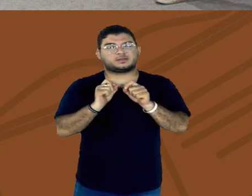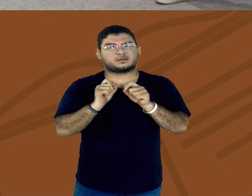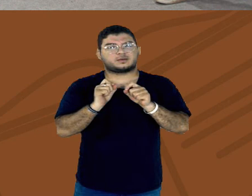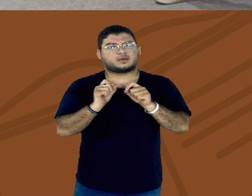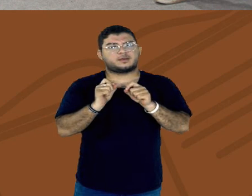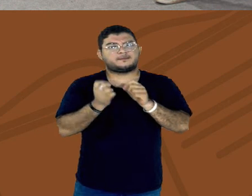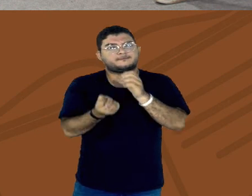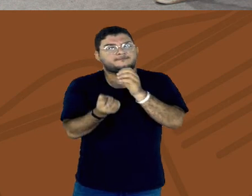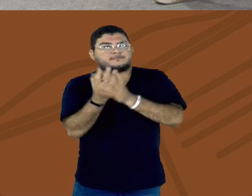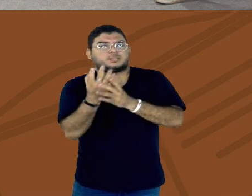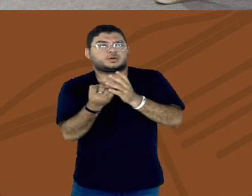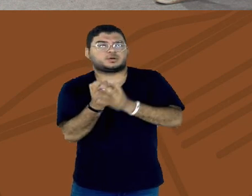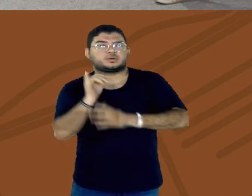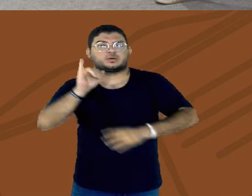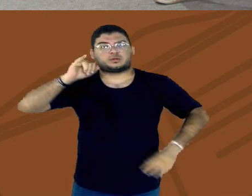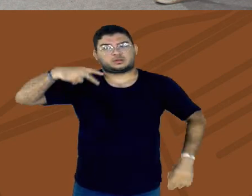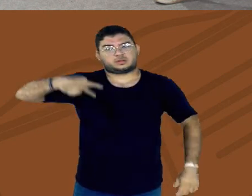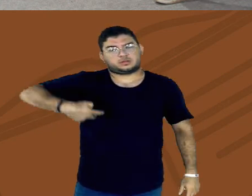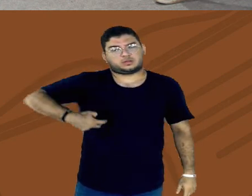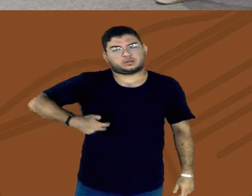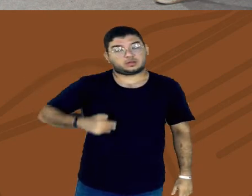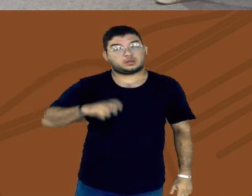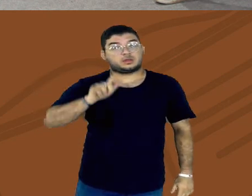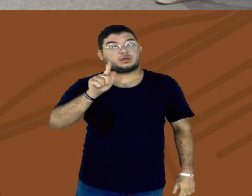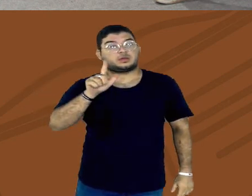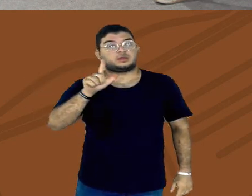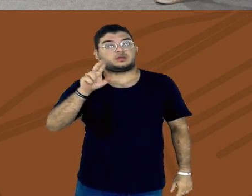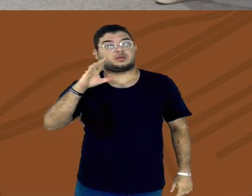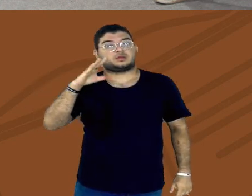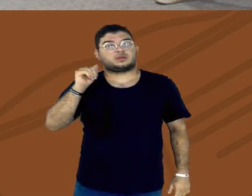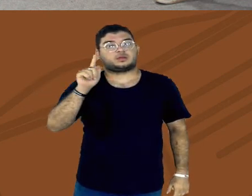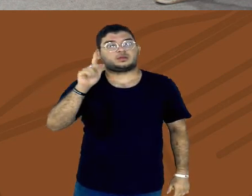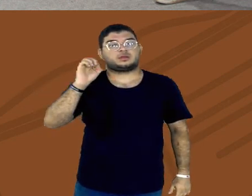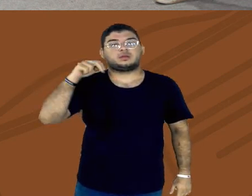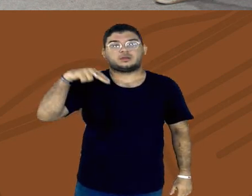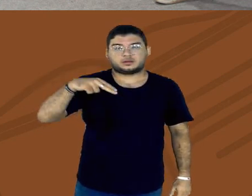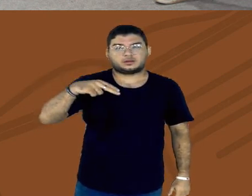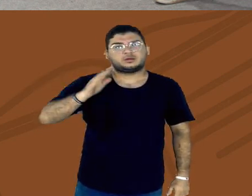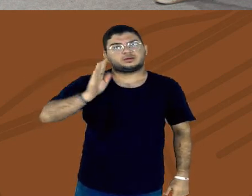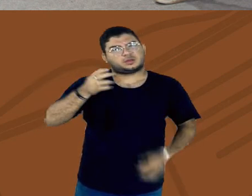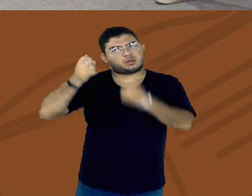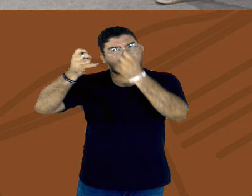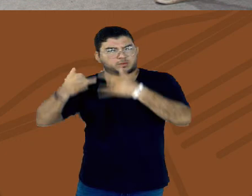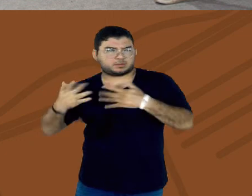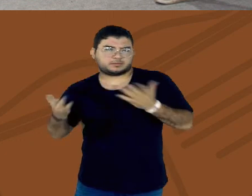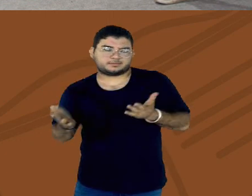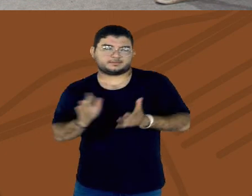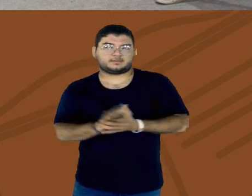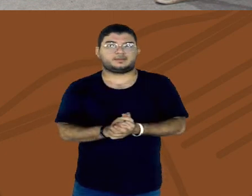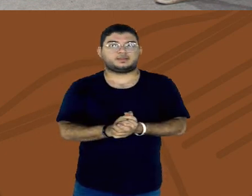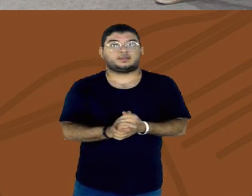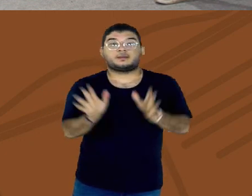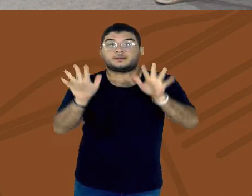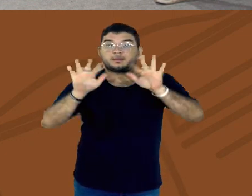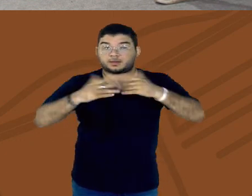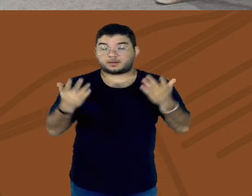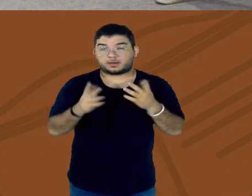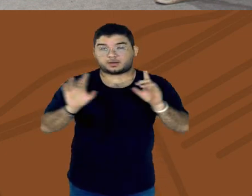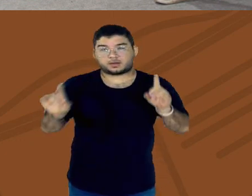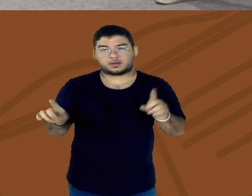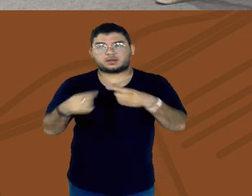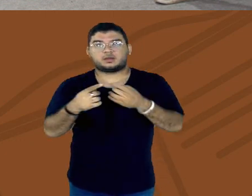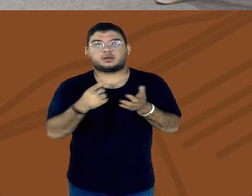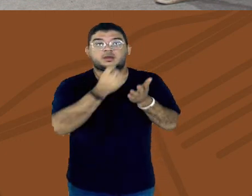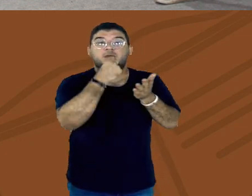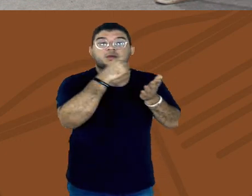a produção de insulina e glucagon, que nós já vimos aí nas explicações. Para concluir, o desafio: marca a alternativa